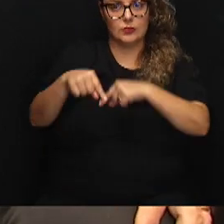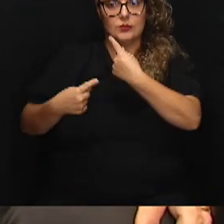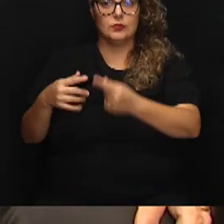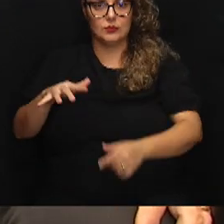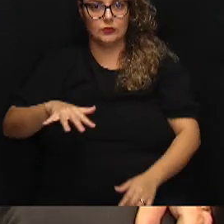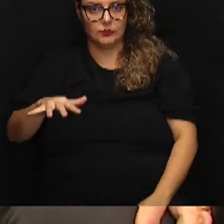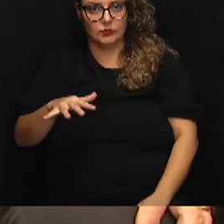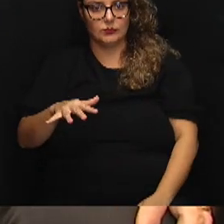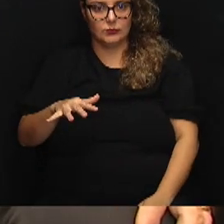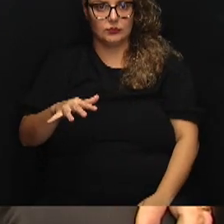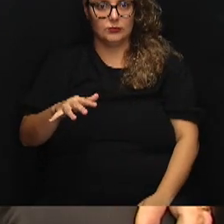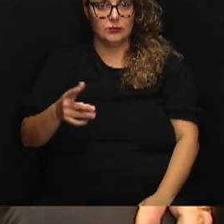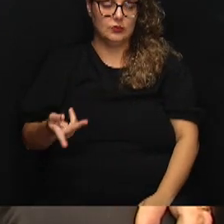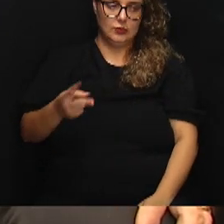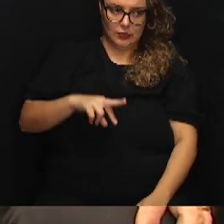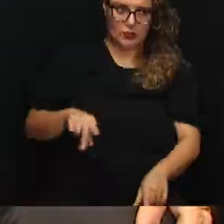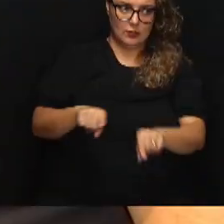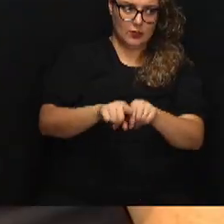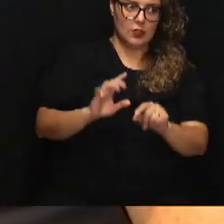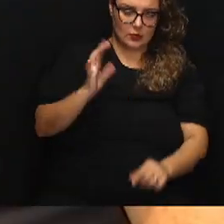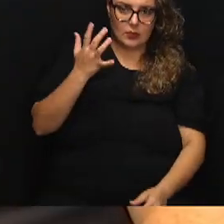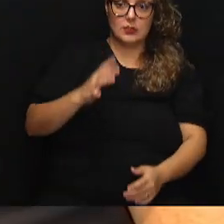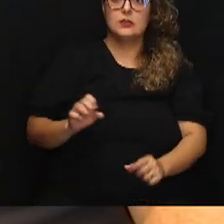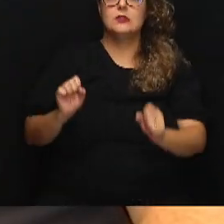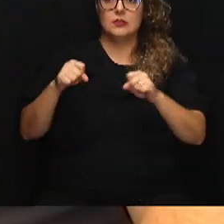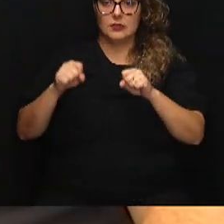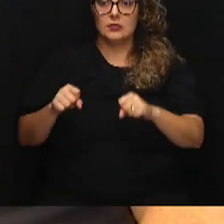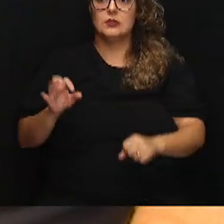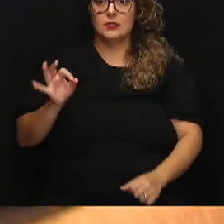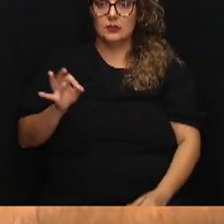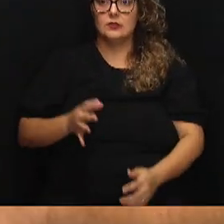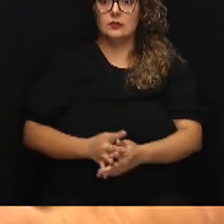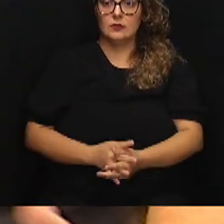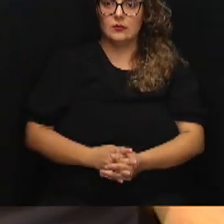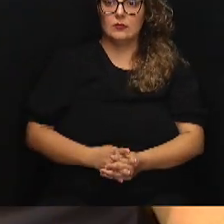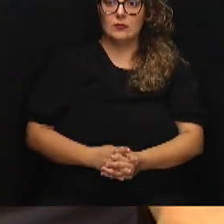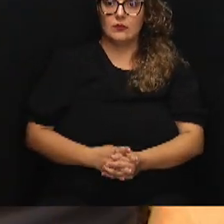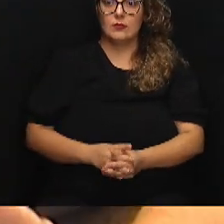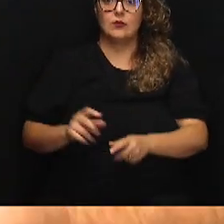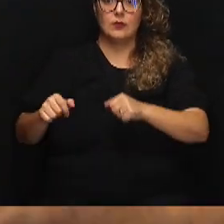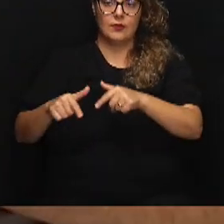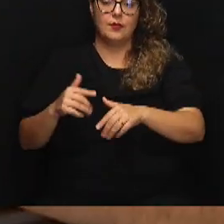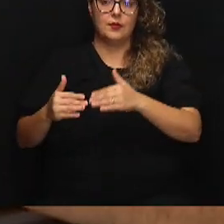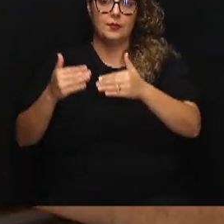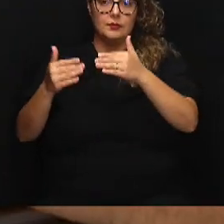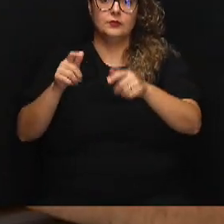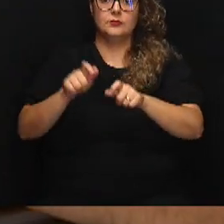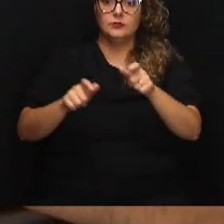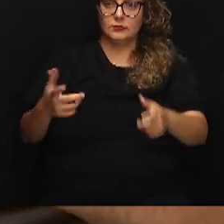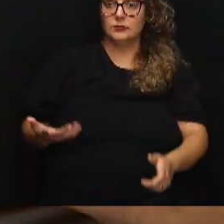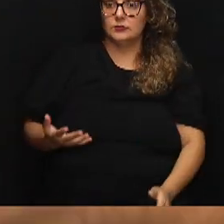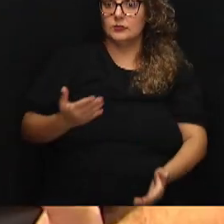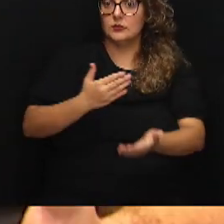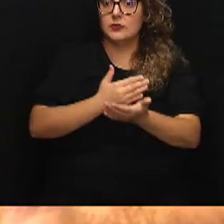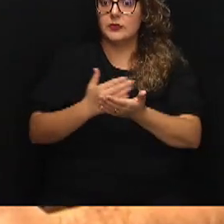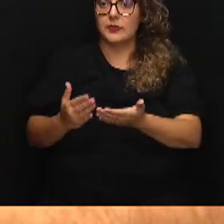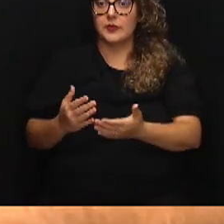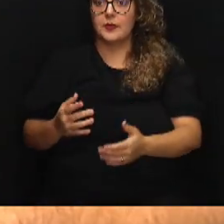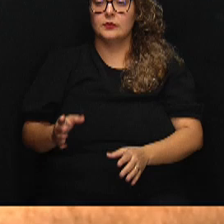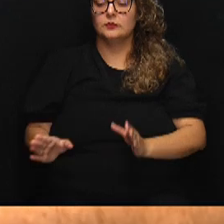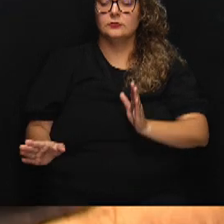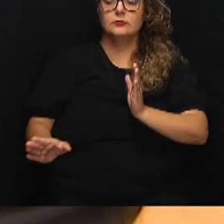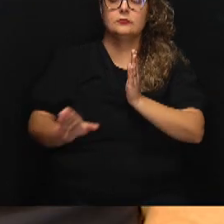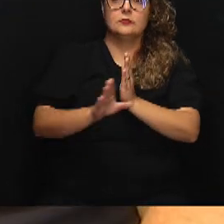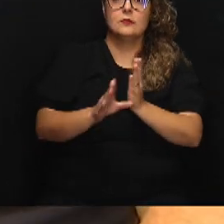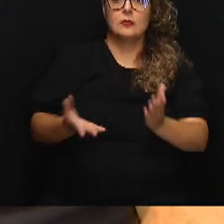área. O contrário também acontece? Com certeza. Normalmente na formação das pessoas, elas começam a se identificar